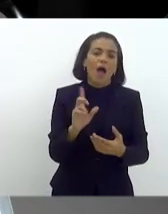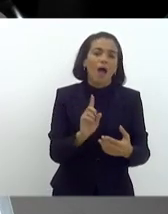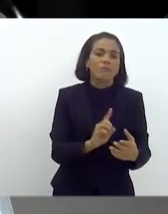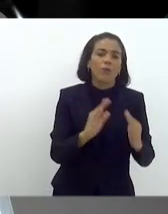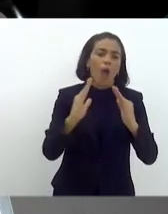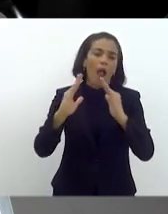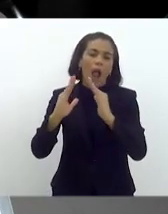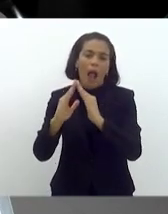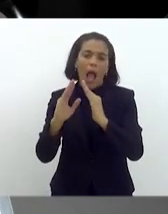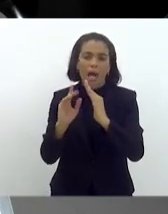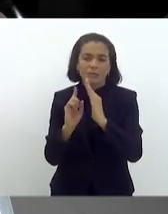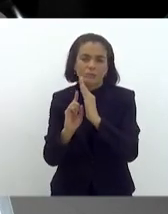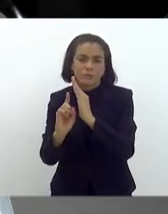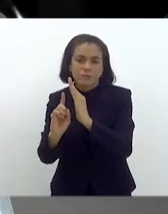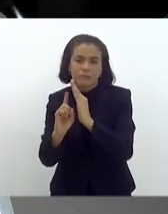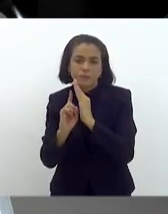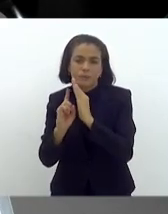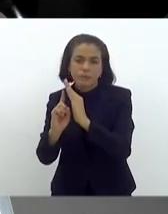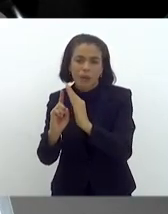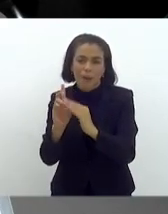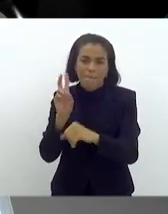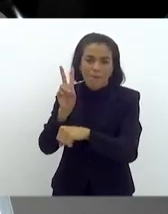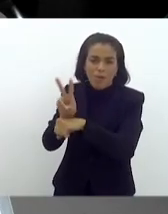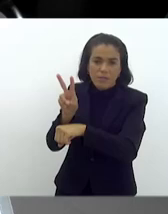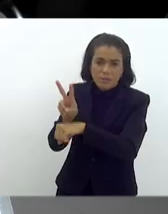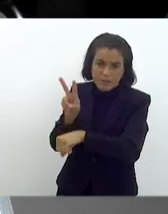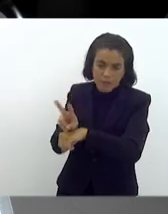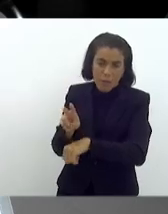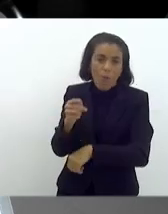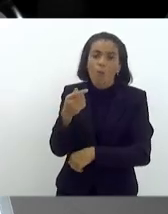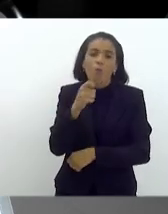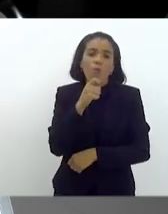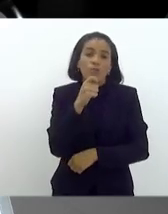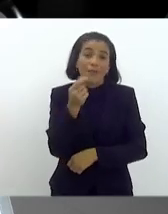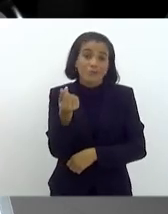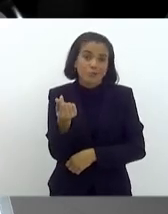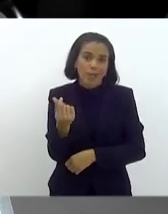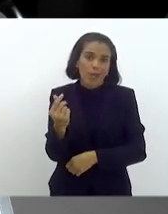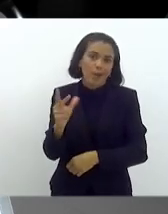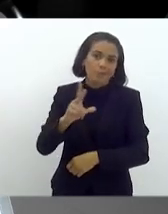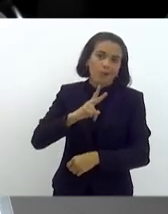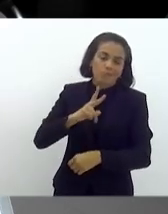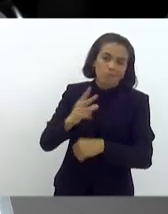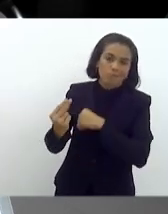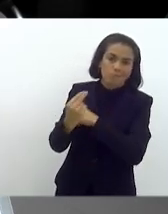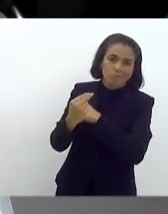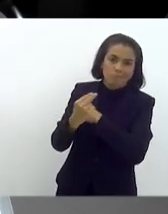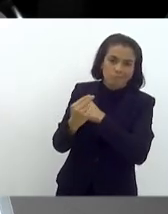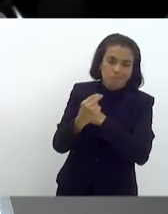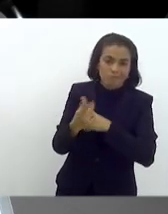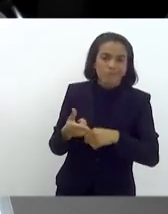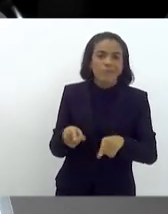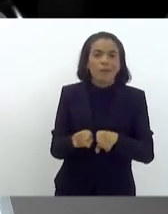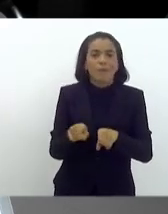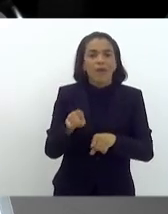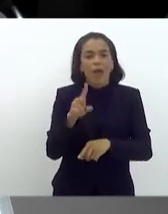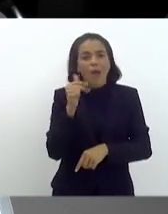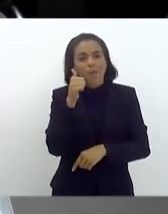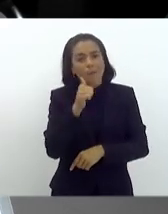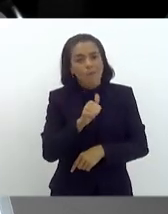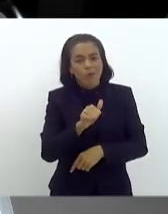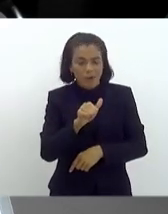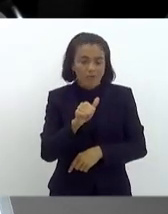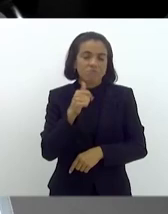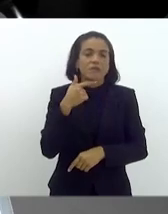ou não ter nenhum valor para prover o seu sustento é uma questão delicada tem a questão também da mulher que se vê responsável